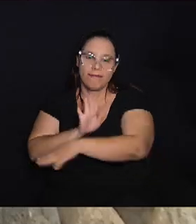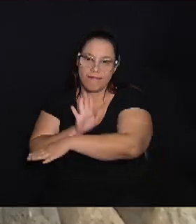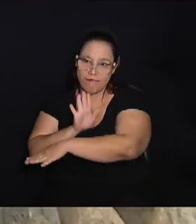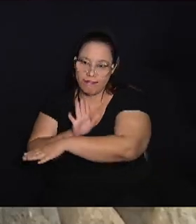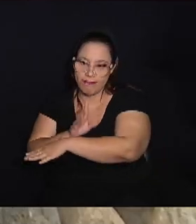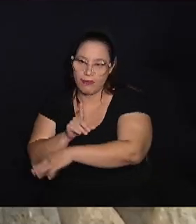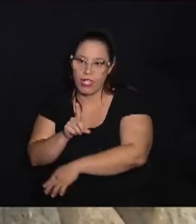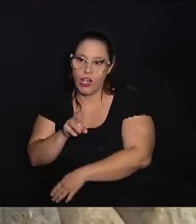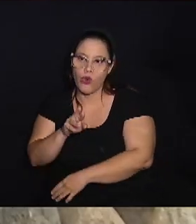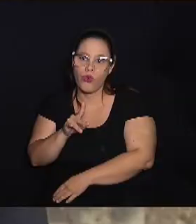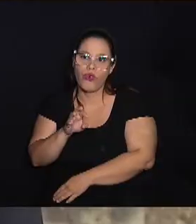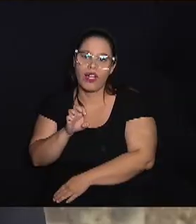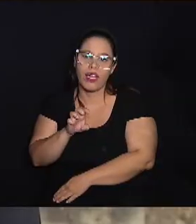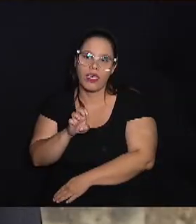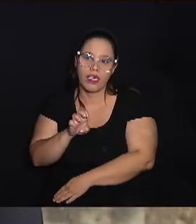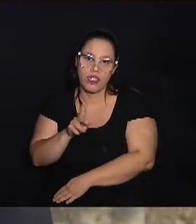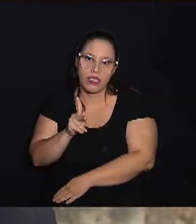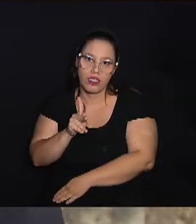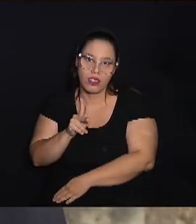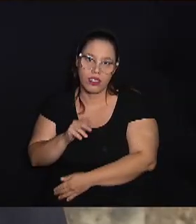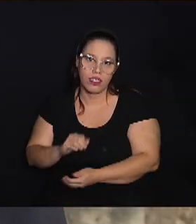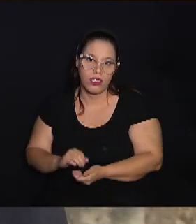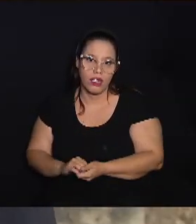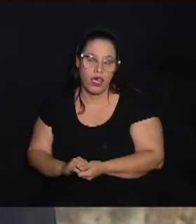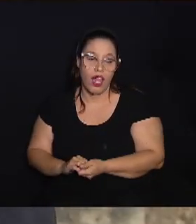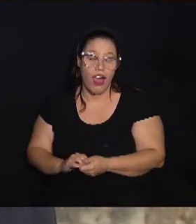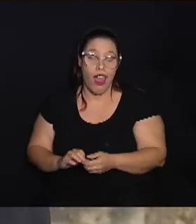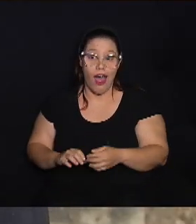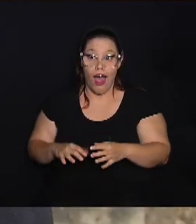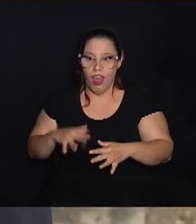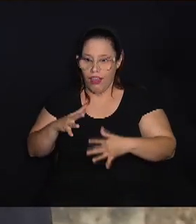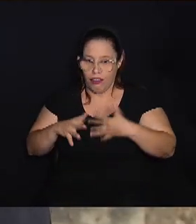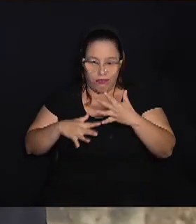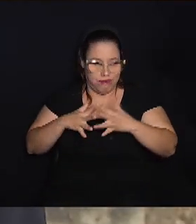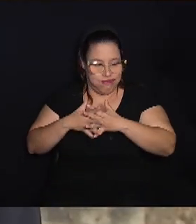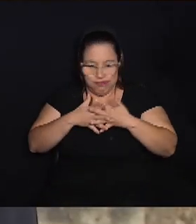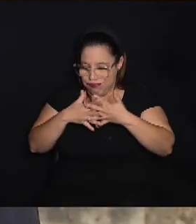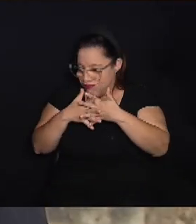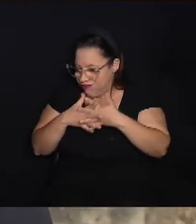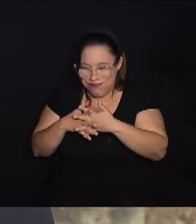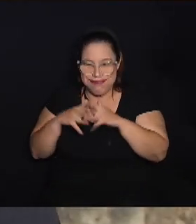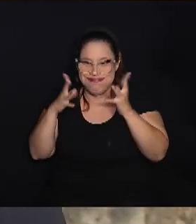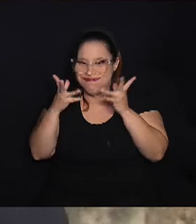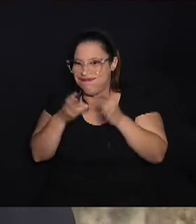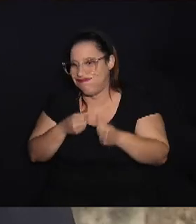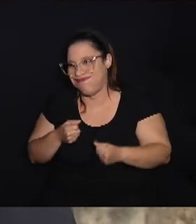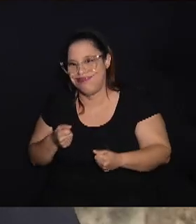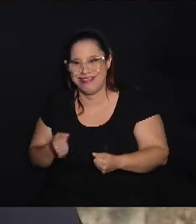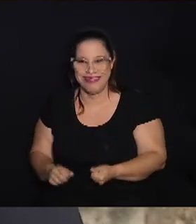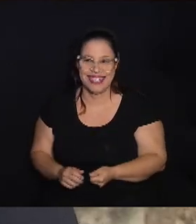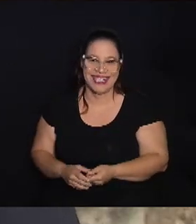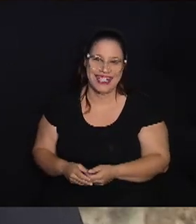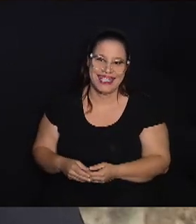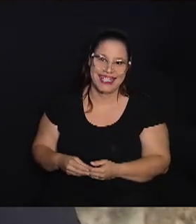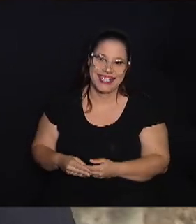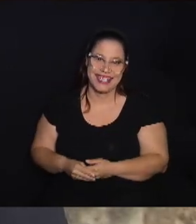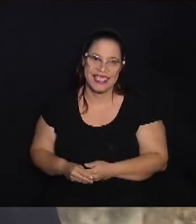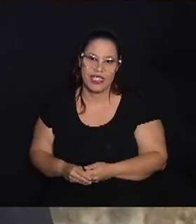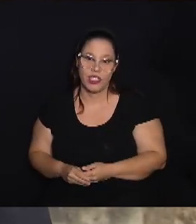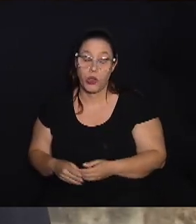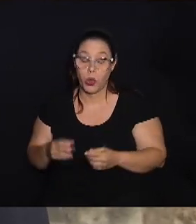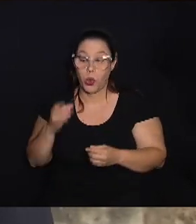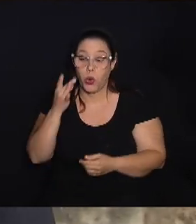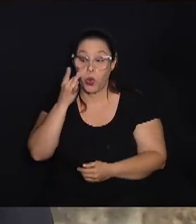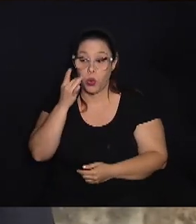Delvec, que é o nosso diretor. É um caos maravilhoso, é muita energia, uma energia muito boa, que eles desprendem com foco